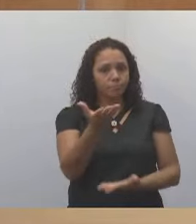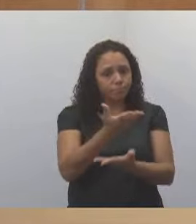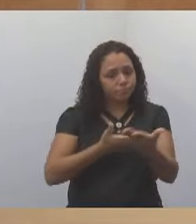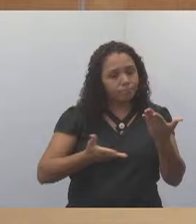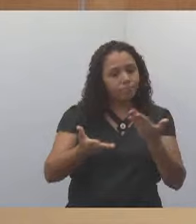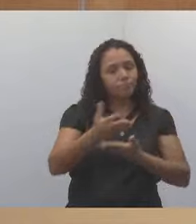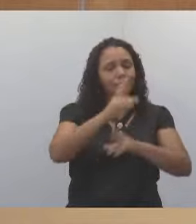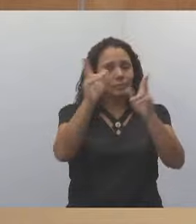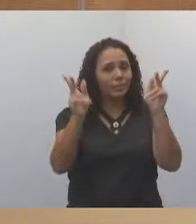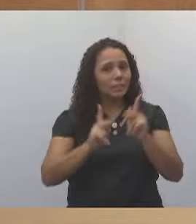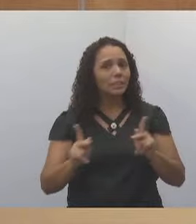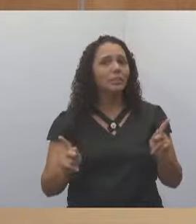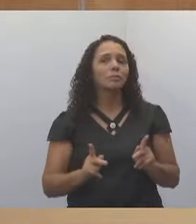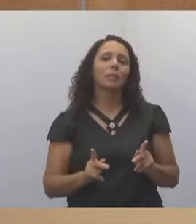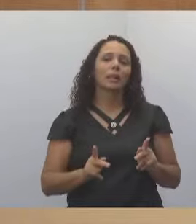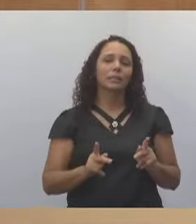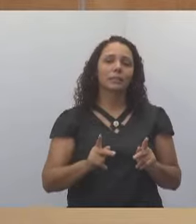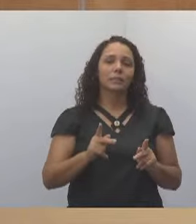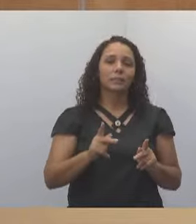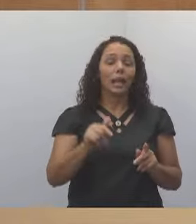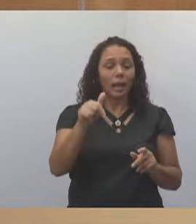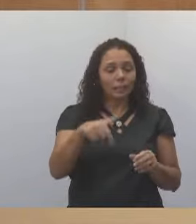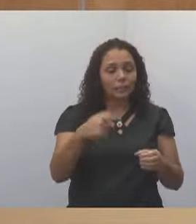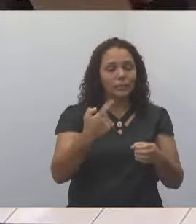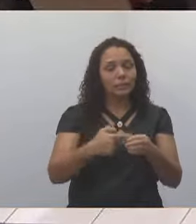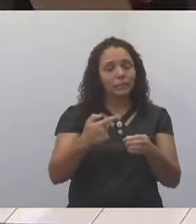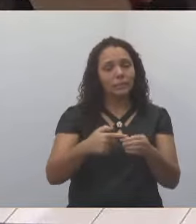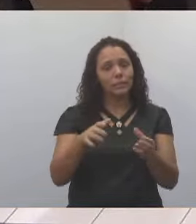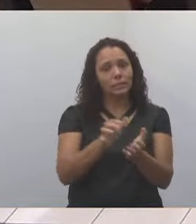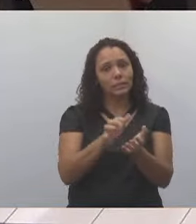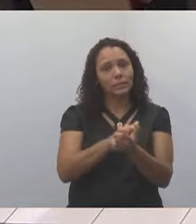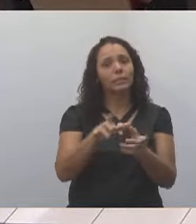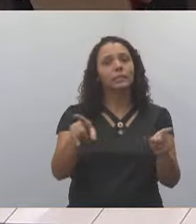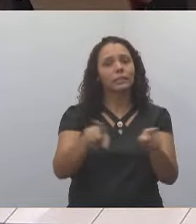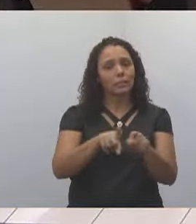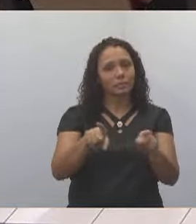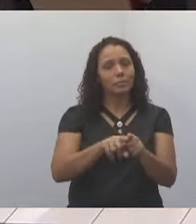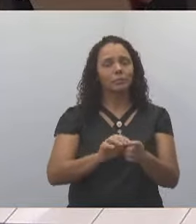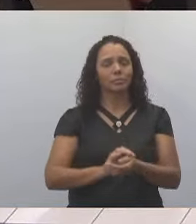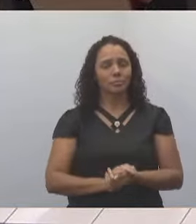cultura da paz também para a cidade de Jacareí. Deus abençoe.